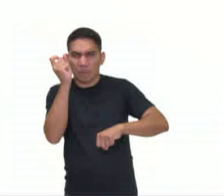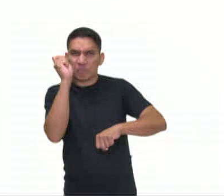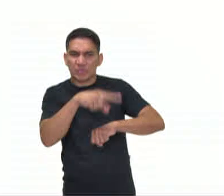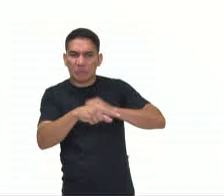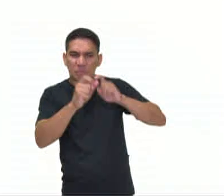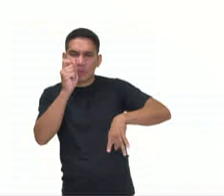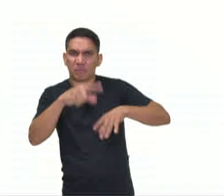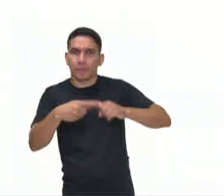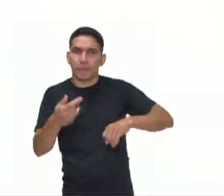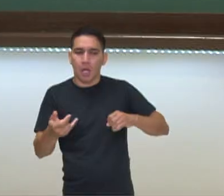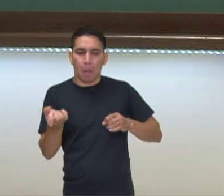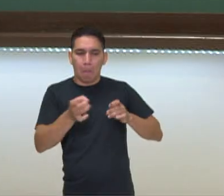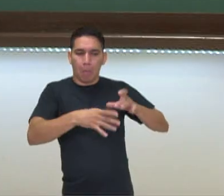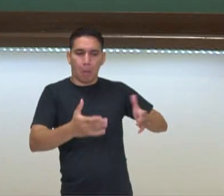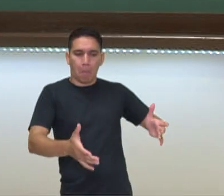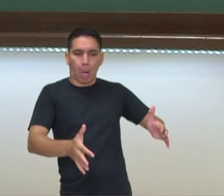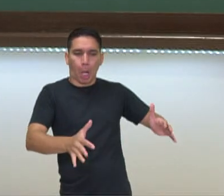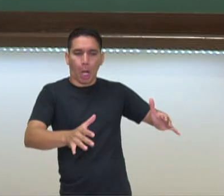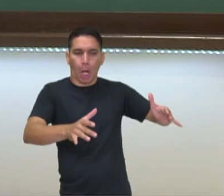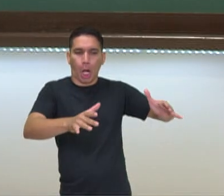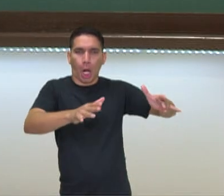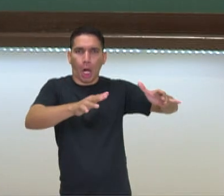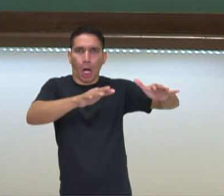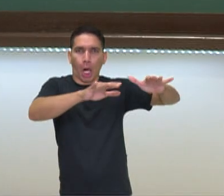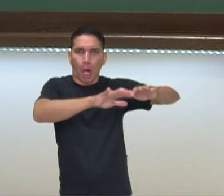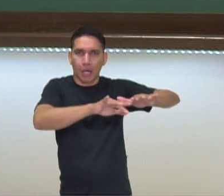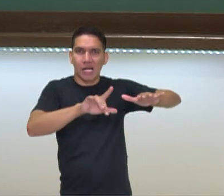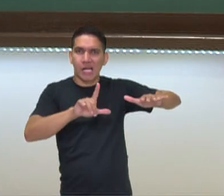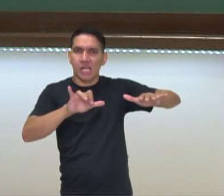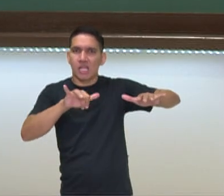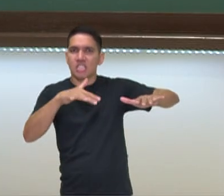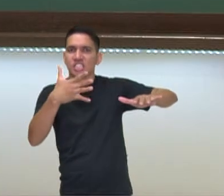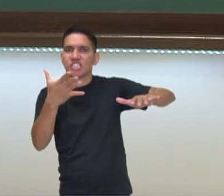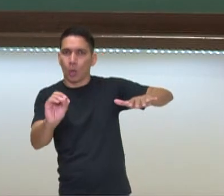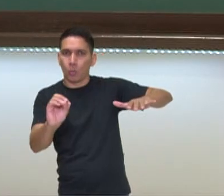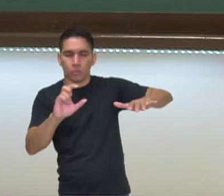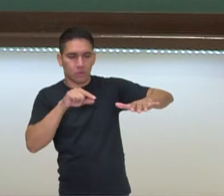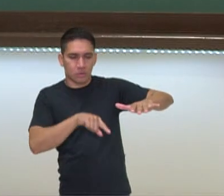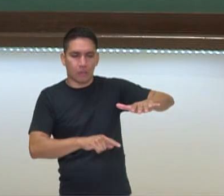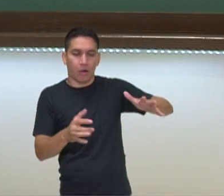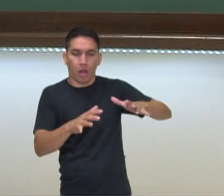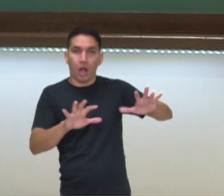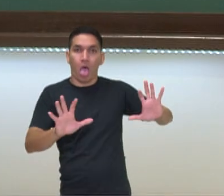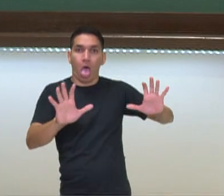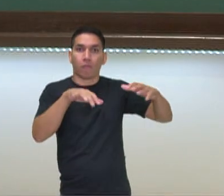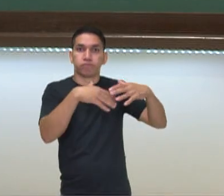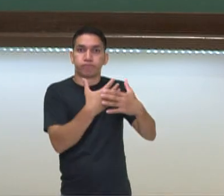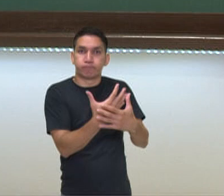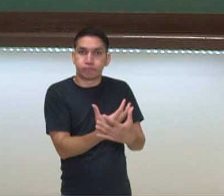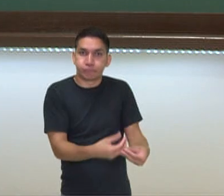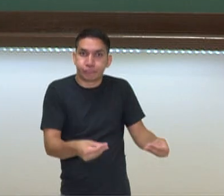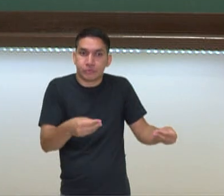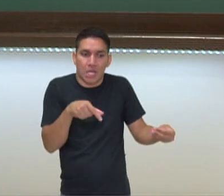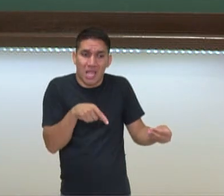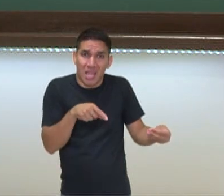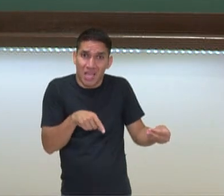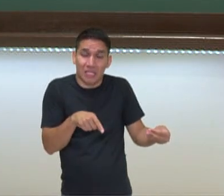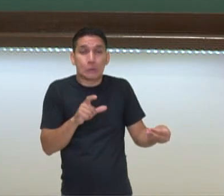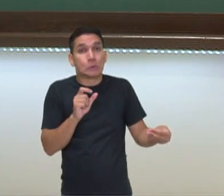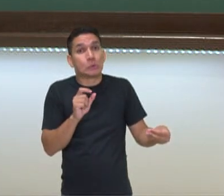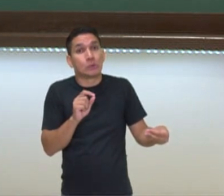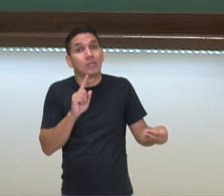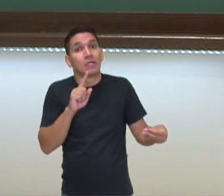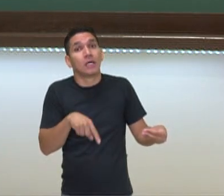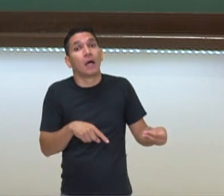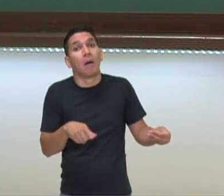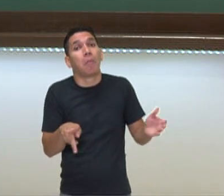aterros sanitários, os lixões, eles acumulam todos aqueles rejeitos. E a decomposição do lixo, ela resulta